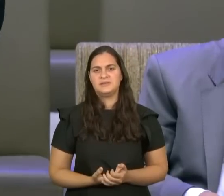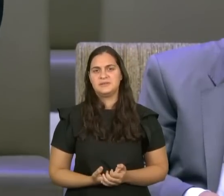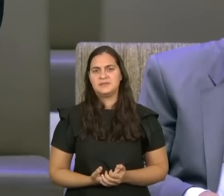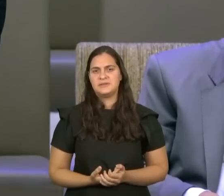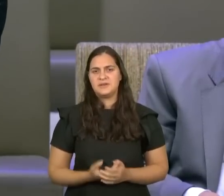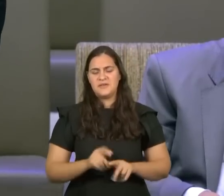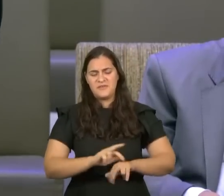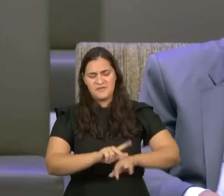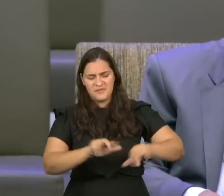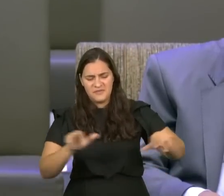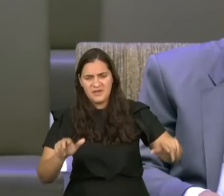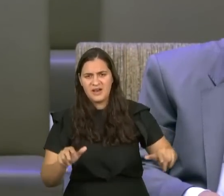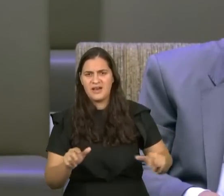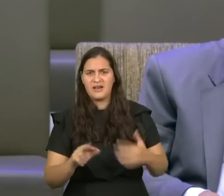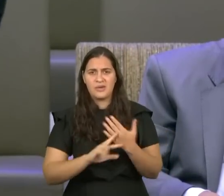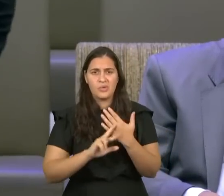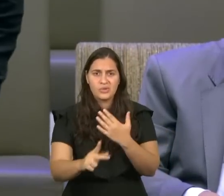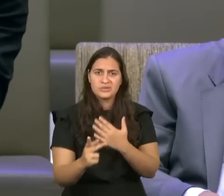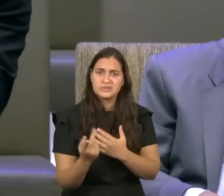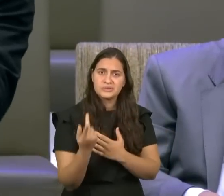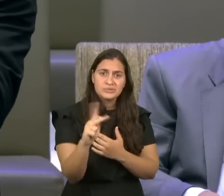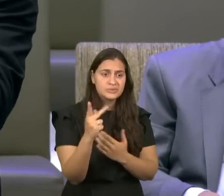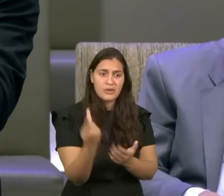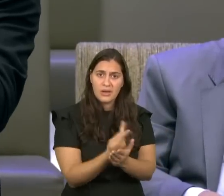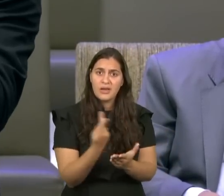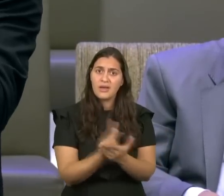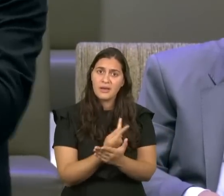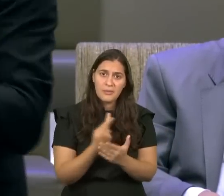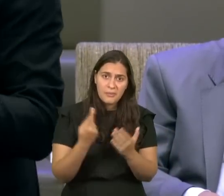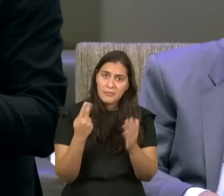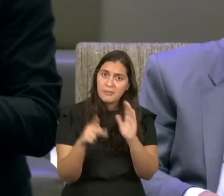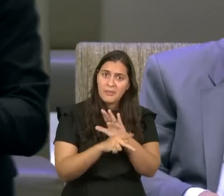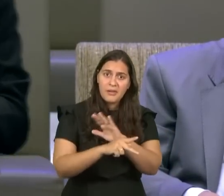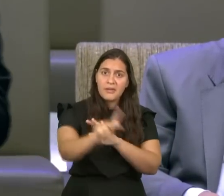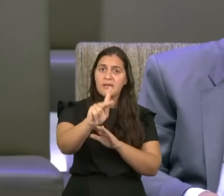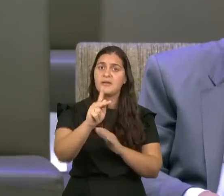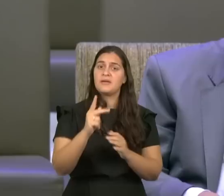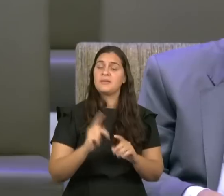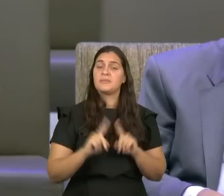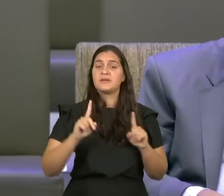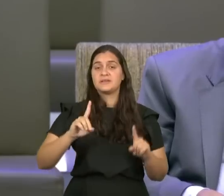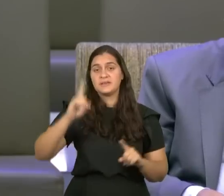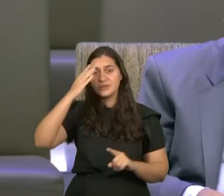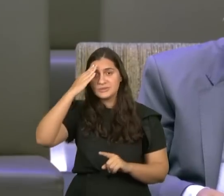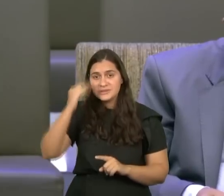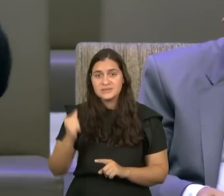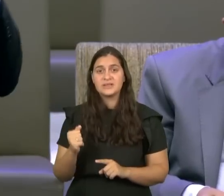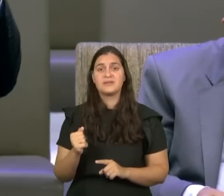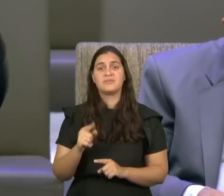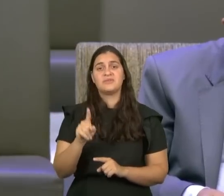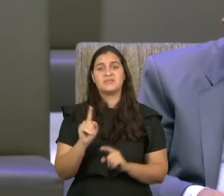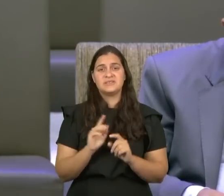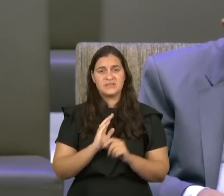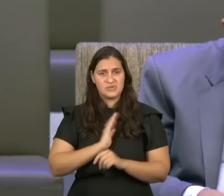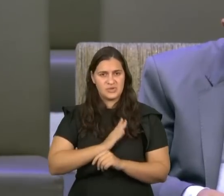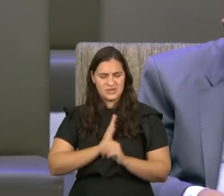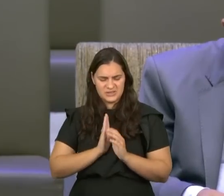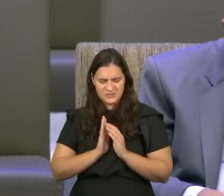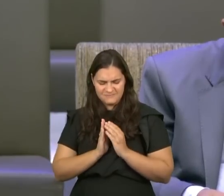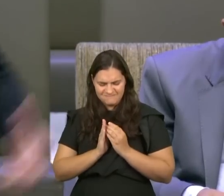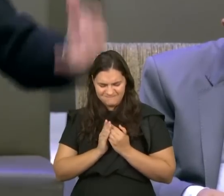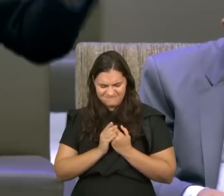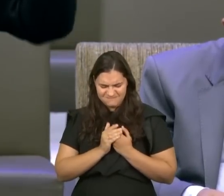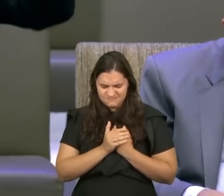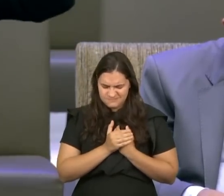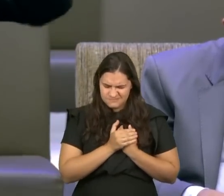delas até como consequências de suas próprias escolhas ele sabe que você está se fechando para ele